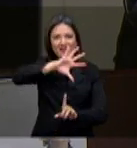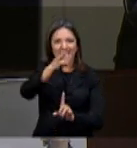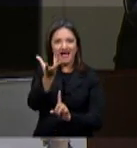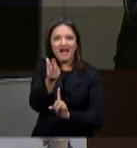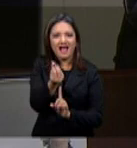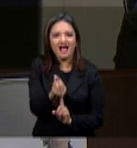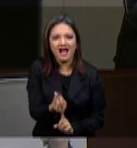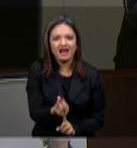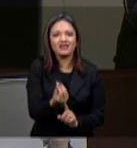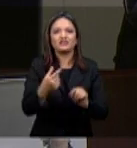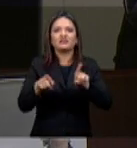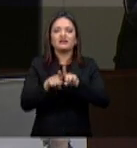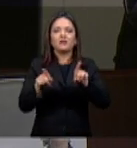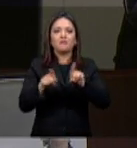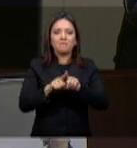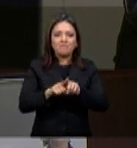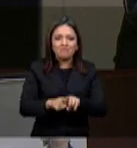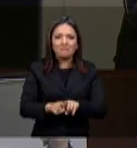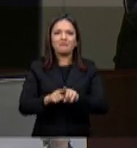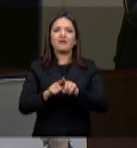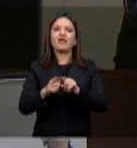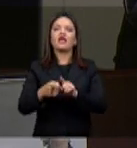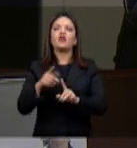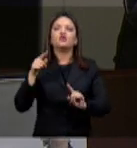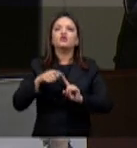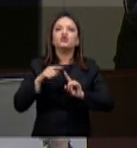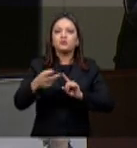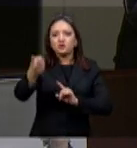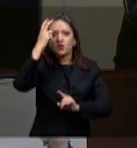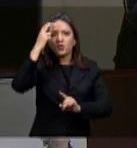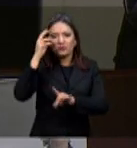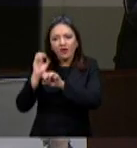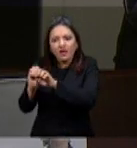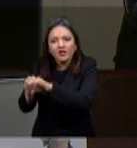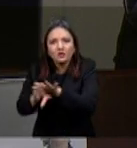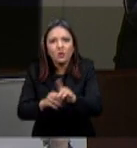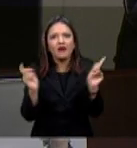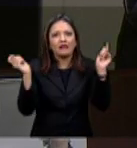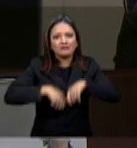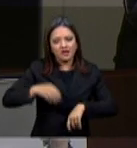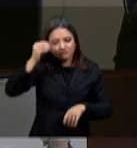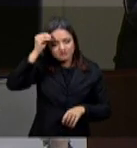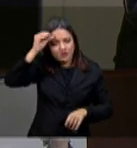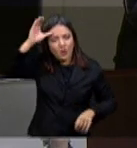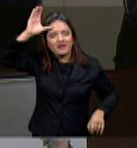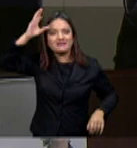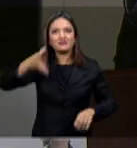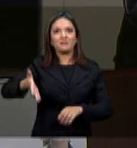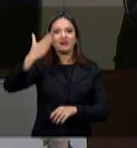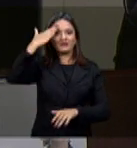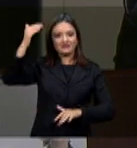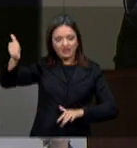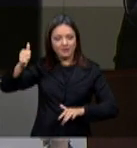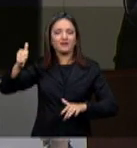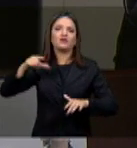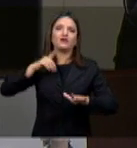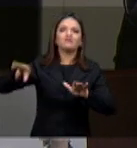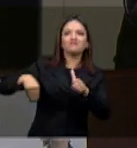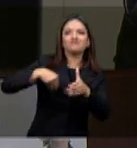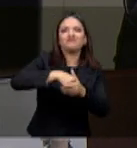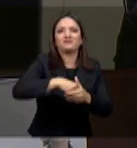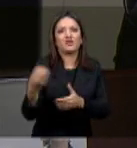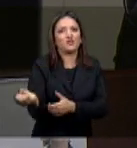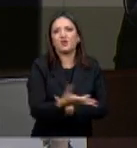como modalidade de cultura, educam, reinserem conhecimento e saber em novas culturas existenciais e,